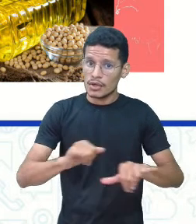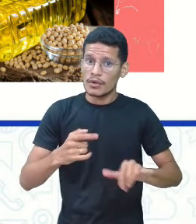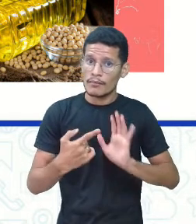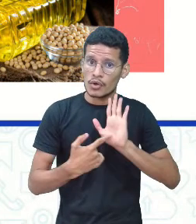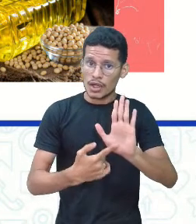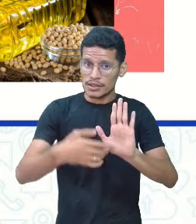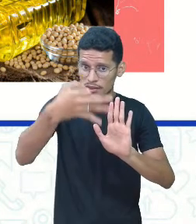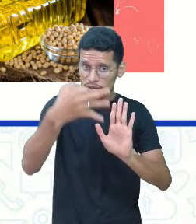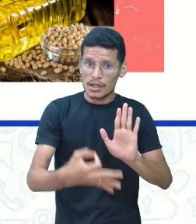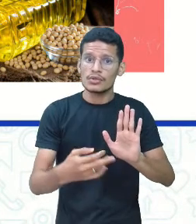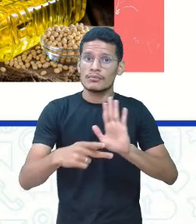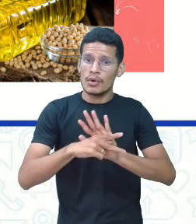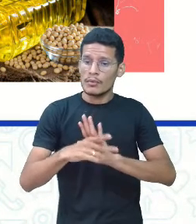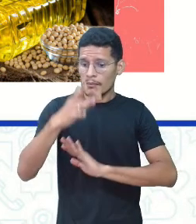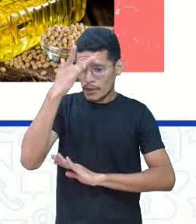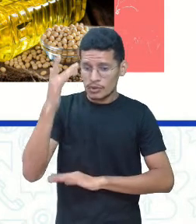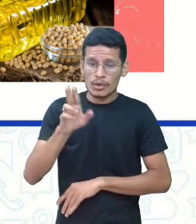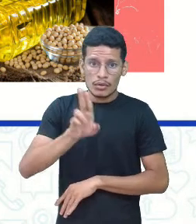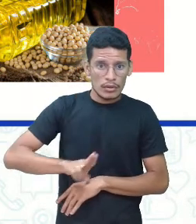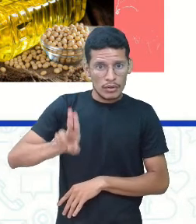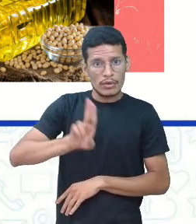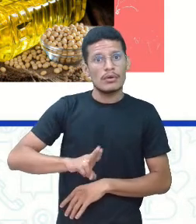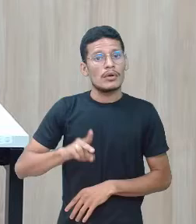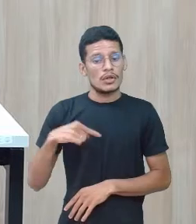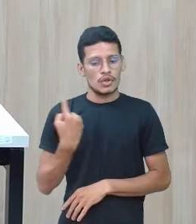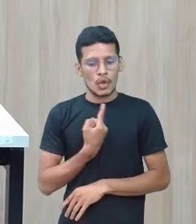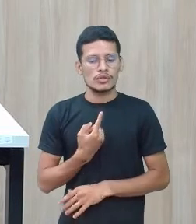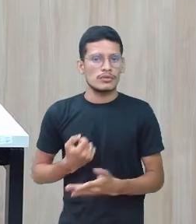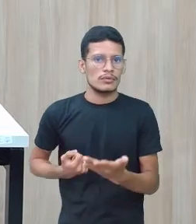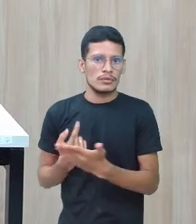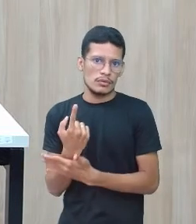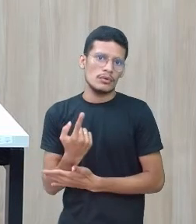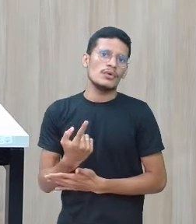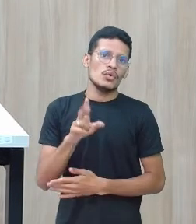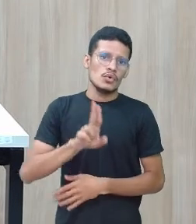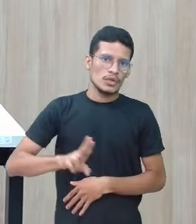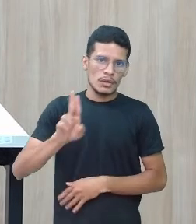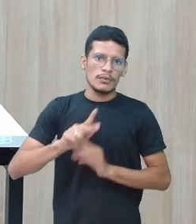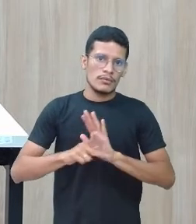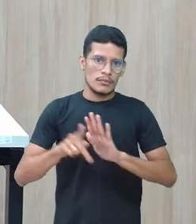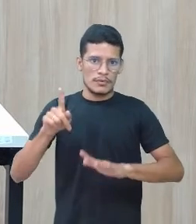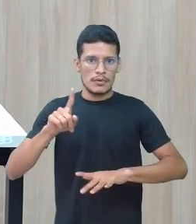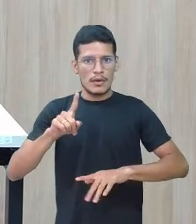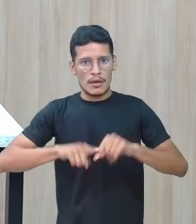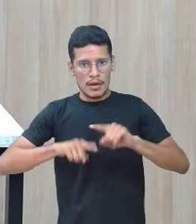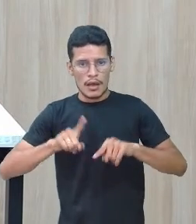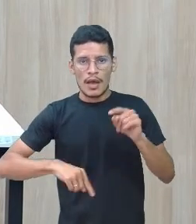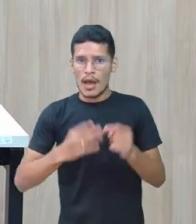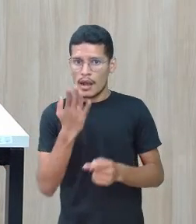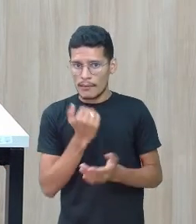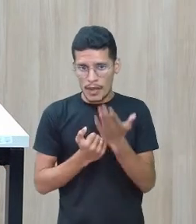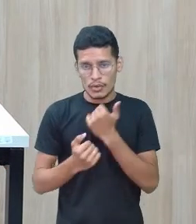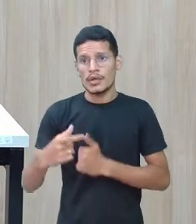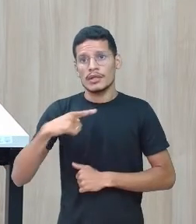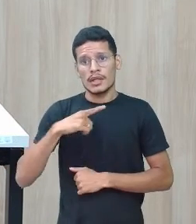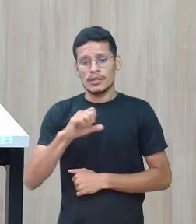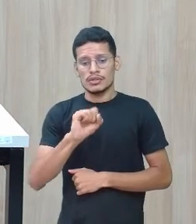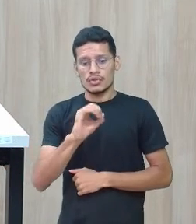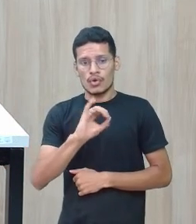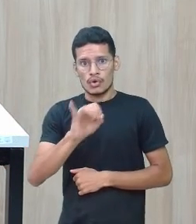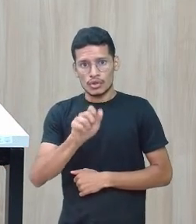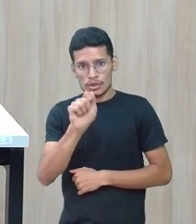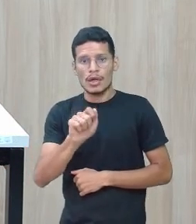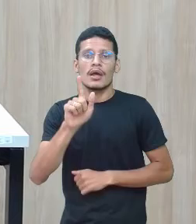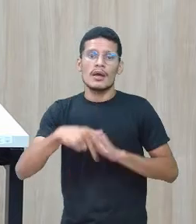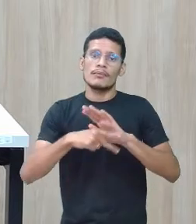repassada corretamente ao consumidor, ou seja, a nós que utilizamos esses alimentos. Nós vemos muito a soja no óleo, né?